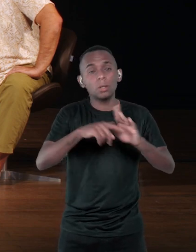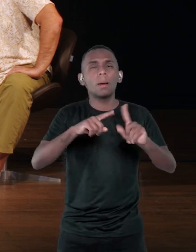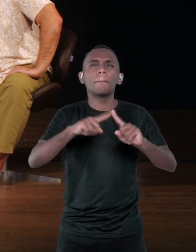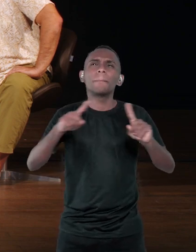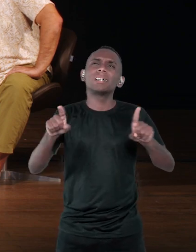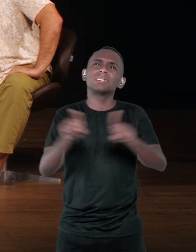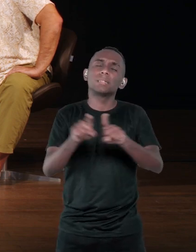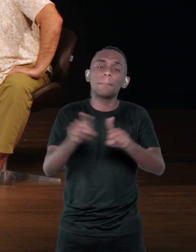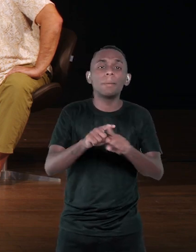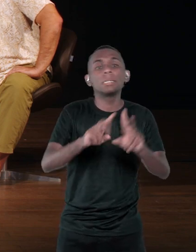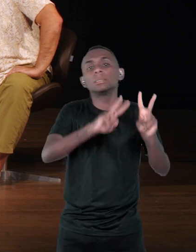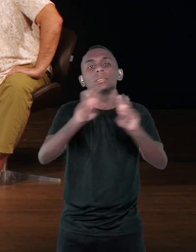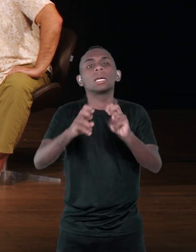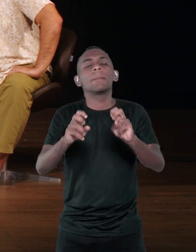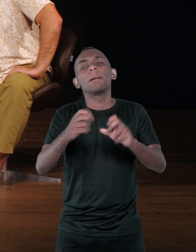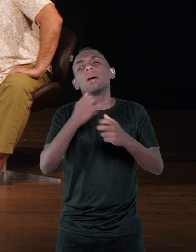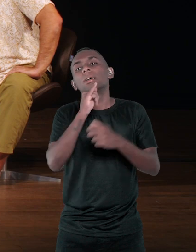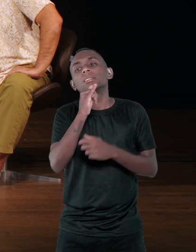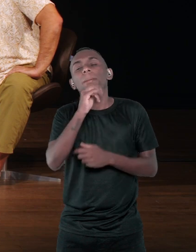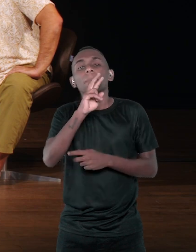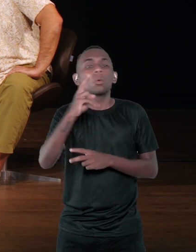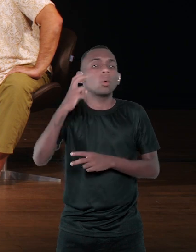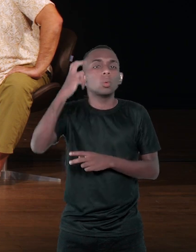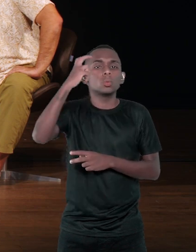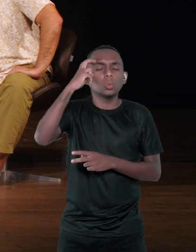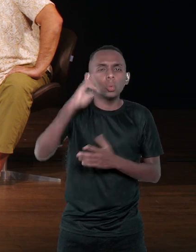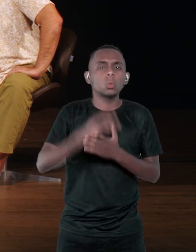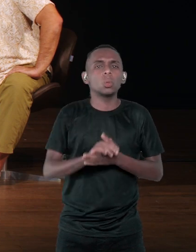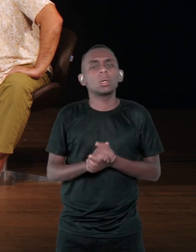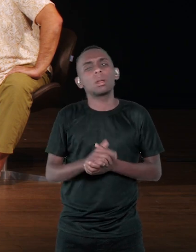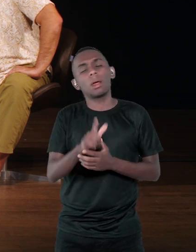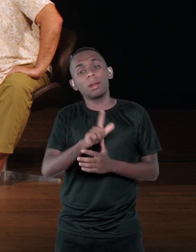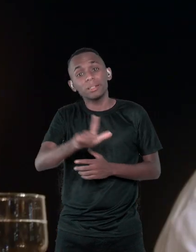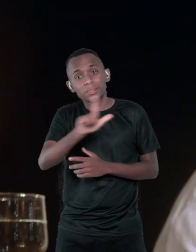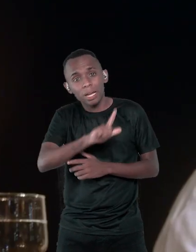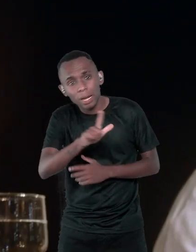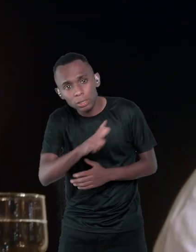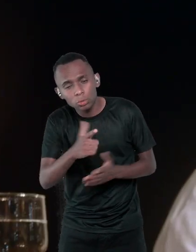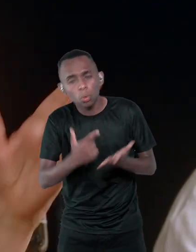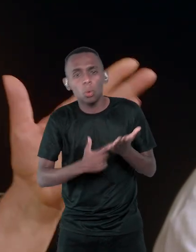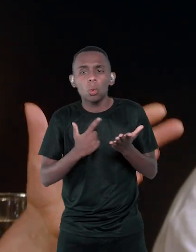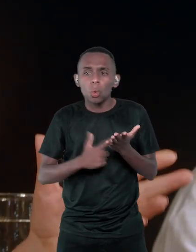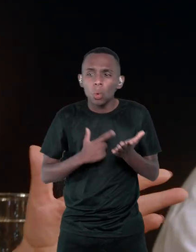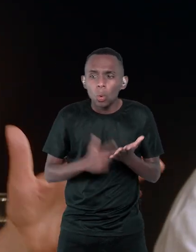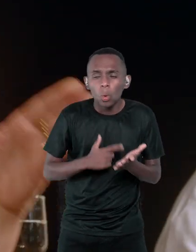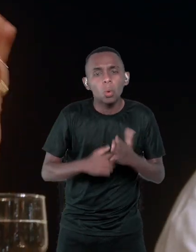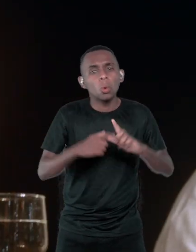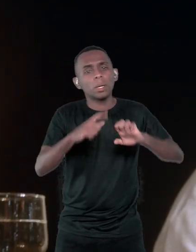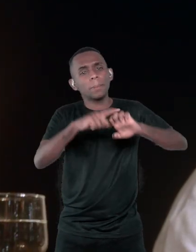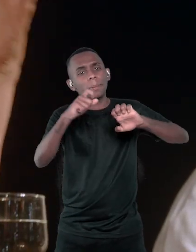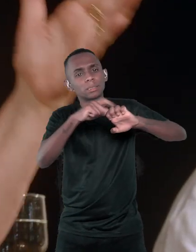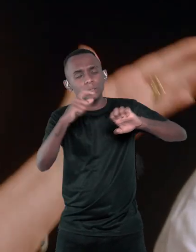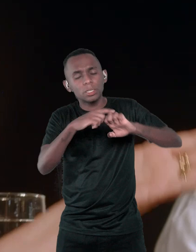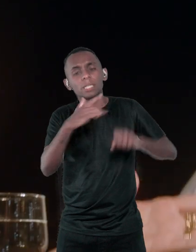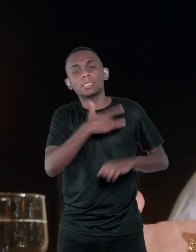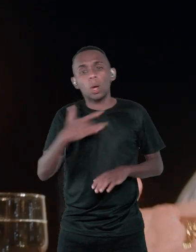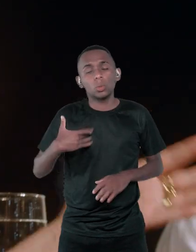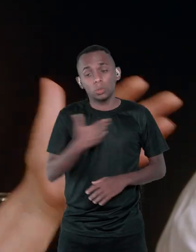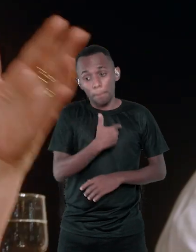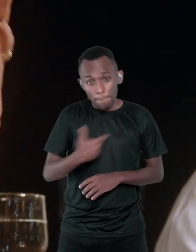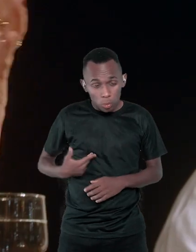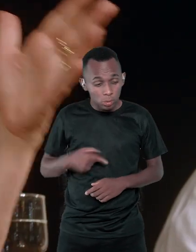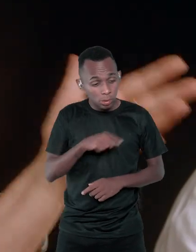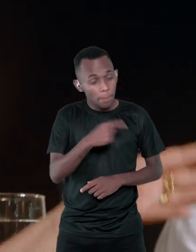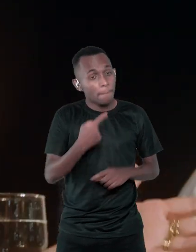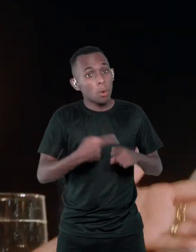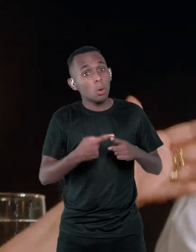como cultura, literatura, todas as manifestações culturais, saúde pública, empreendedorismo. No momento que o rio fica limpo,